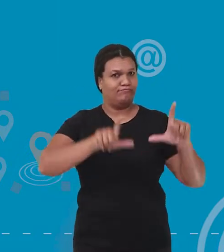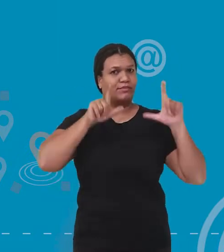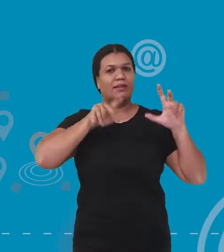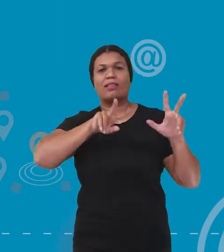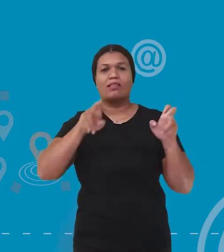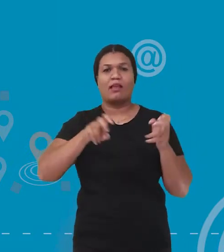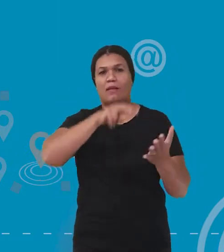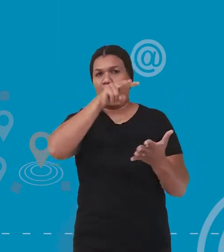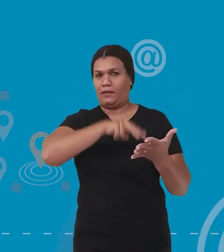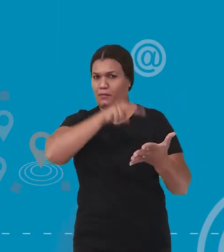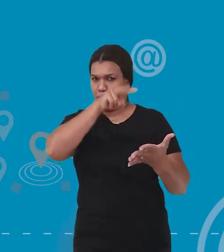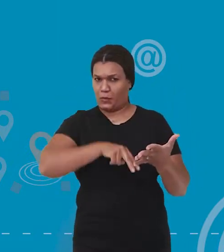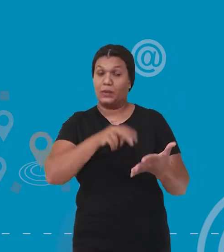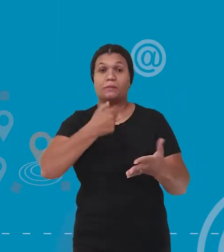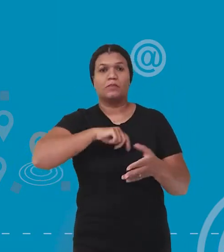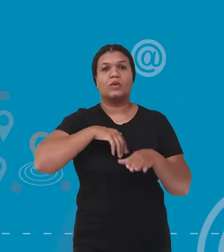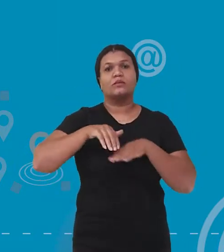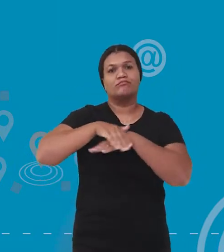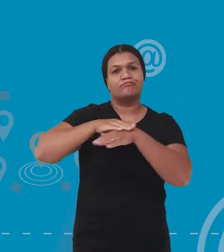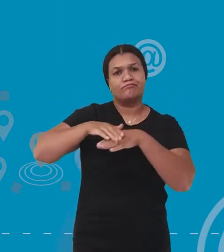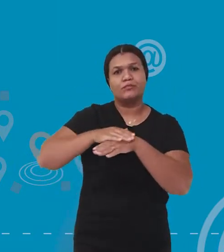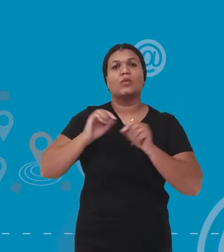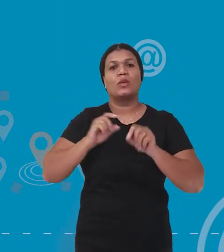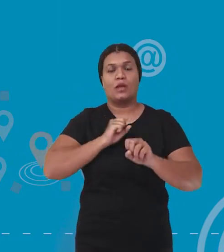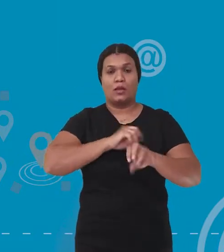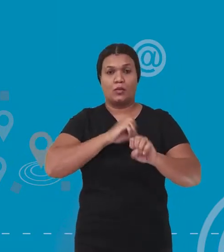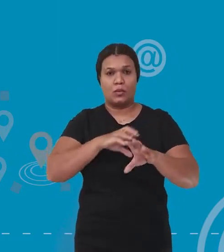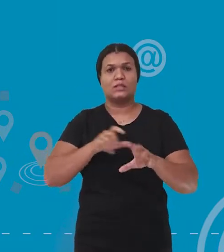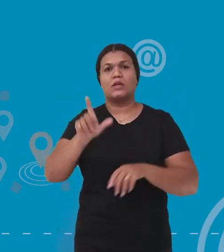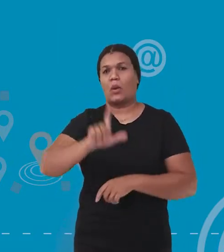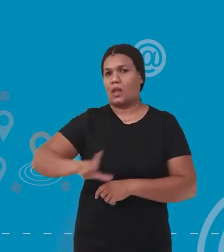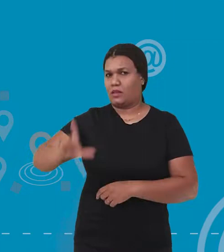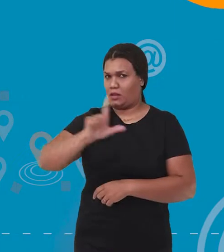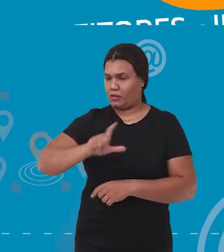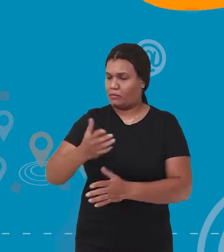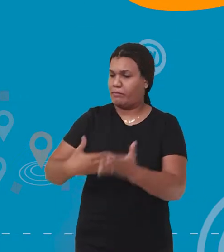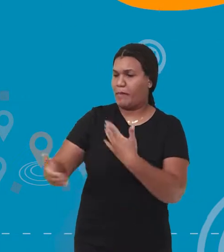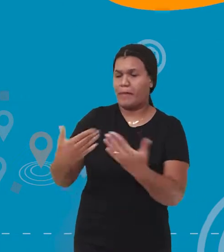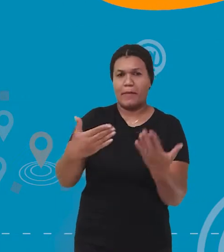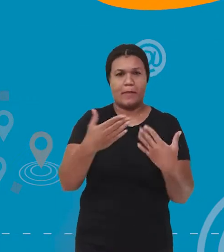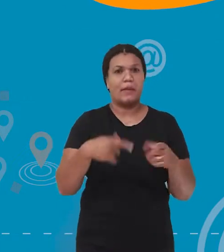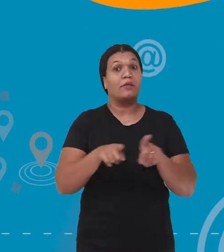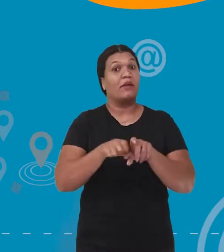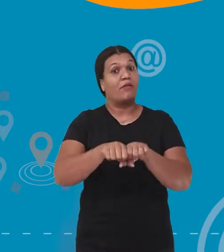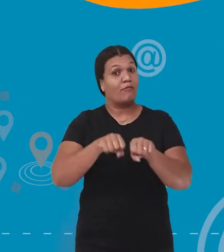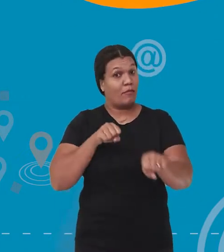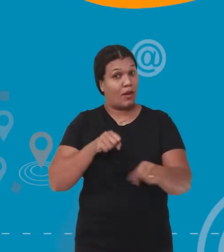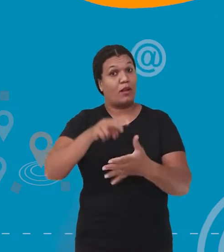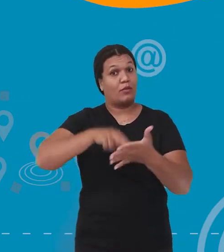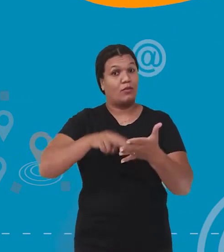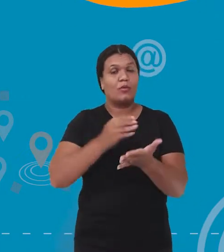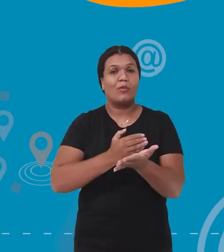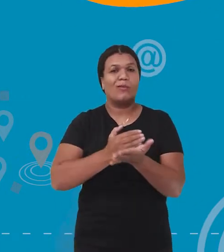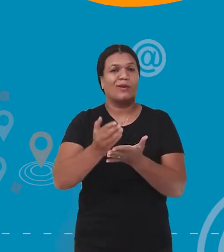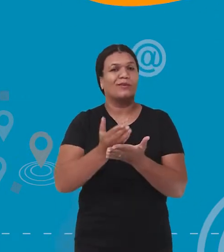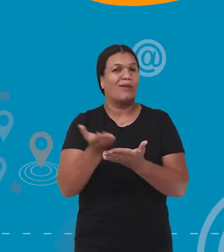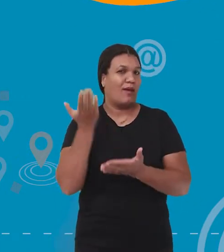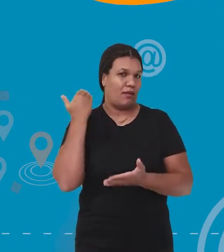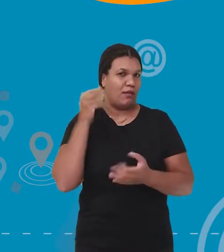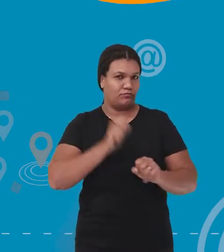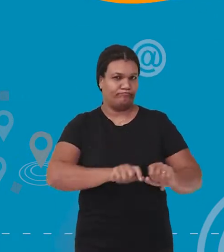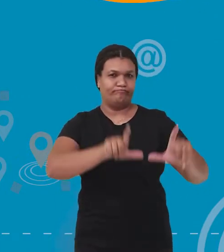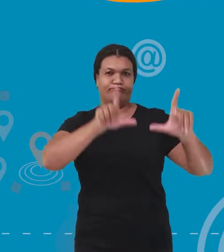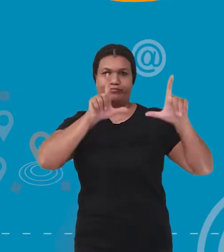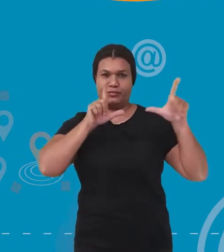leitura. Conversaremos sobre a educação literária e formação de leitores, que foi iniciada no nosso quadro